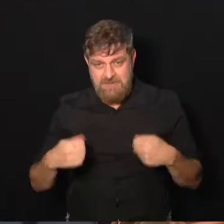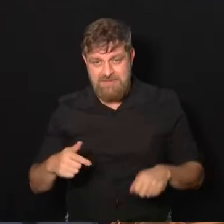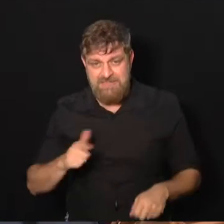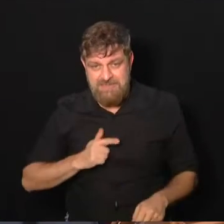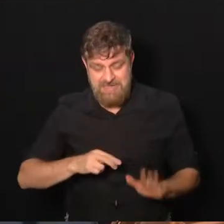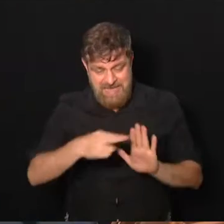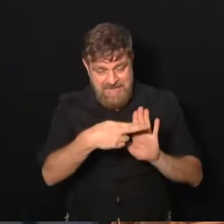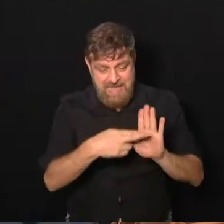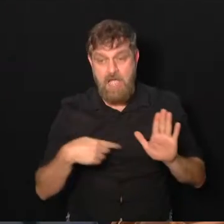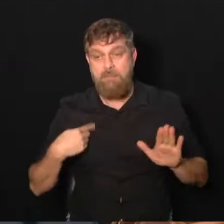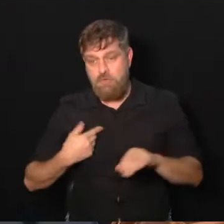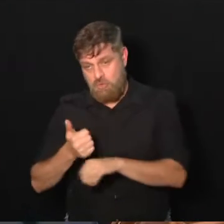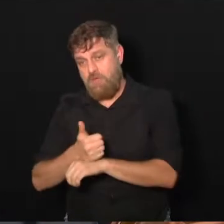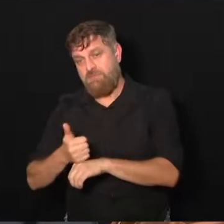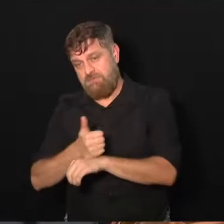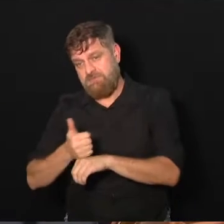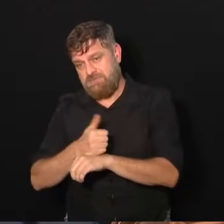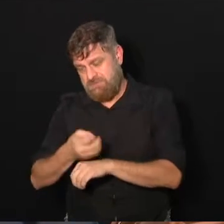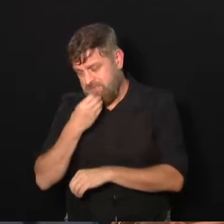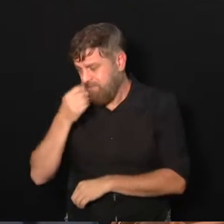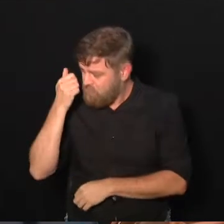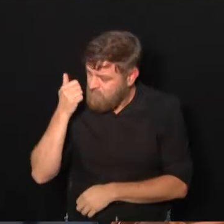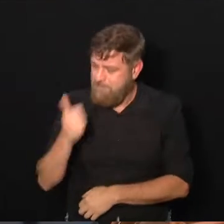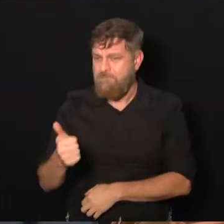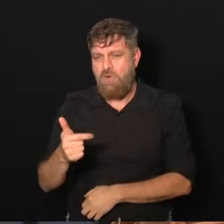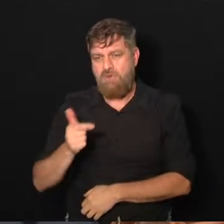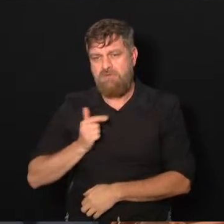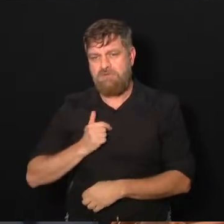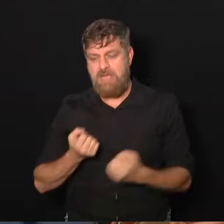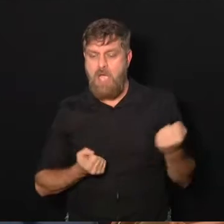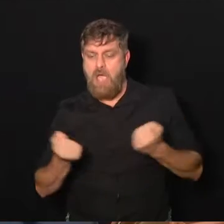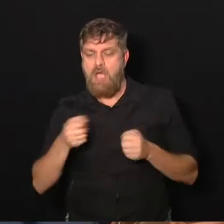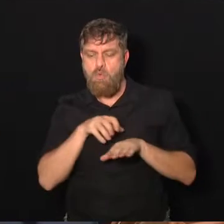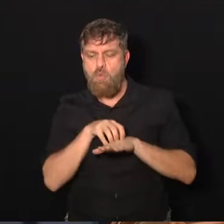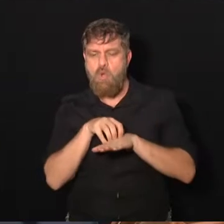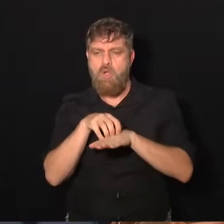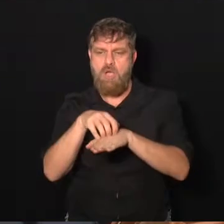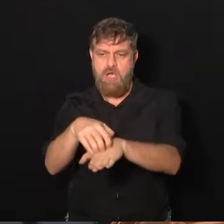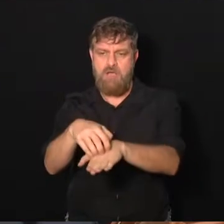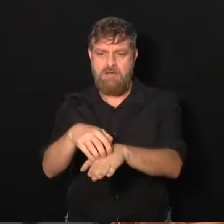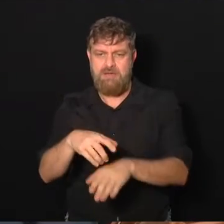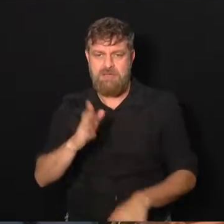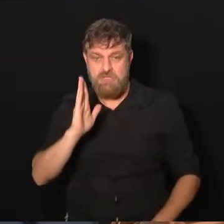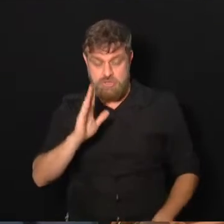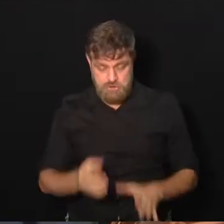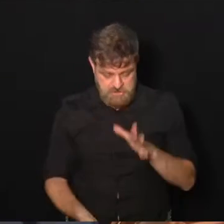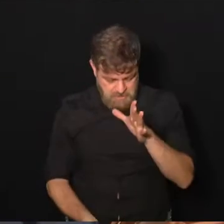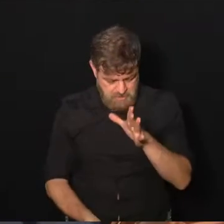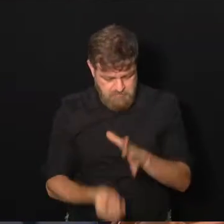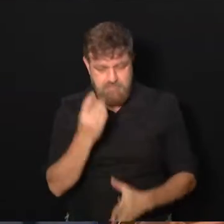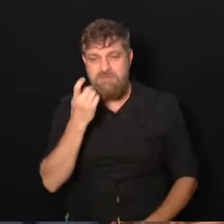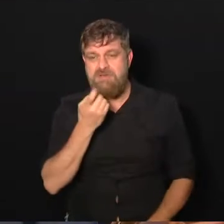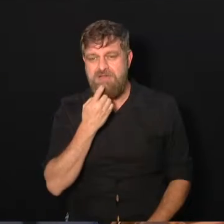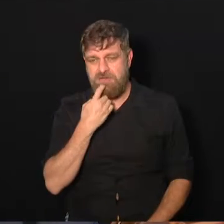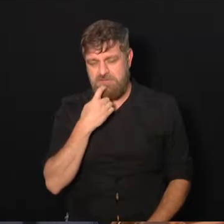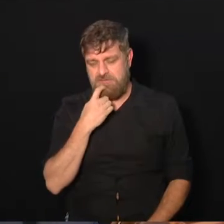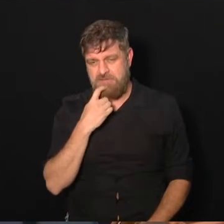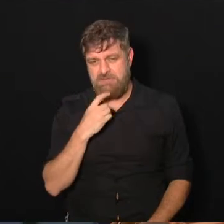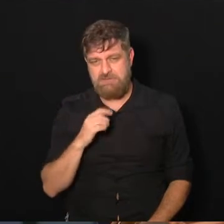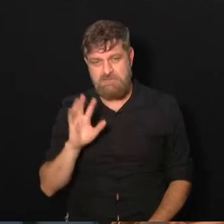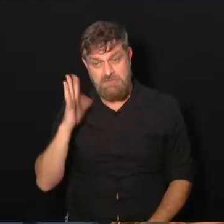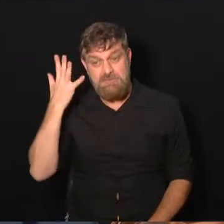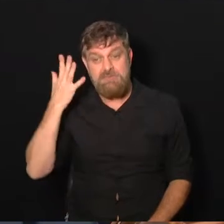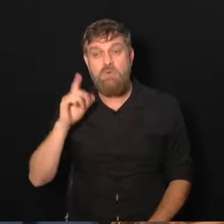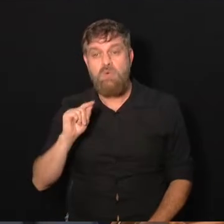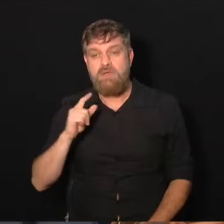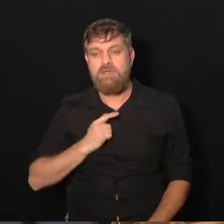até para a gente regulamentar esse tipo de transporte também. Teve casos aqui em Campinas que o